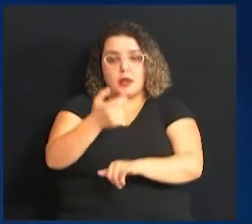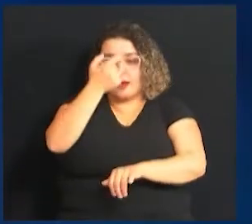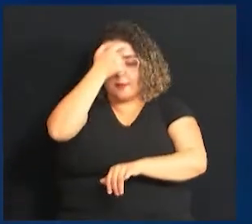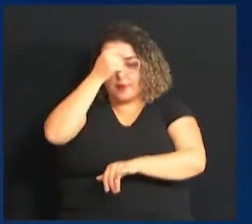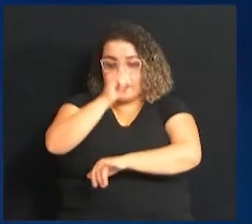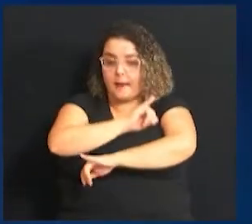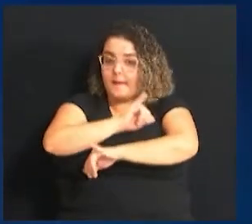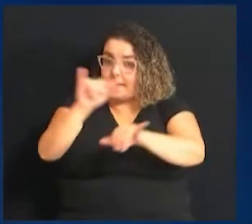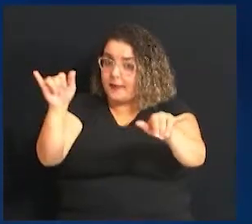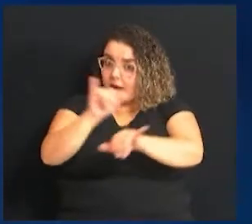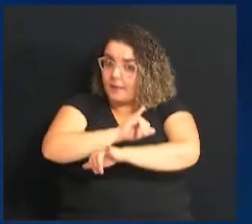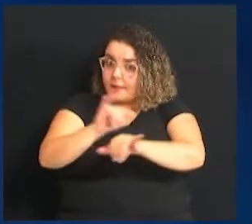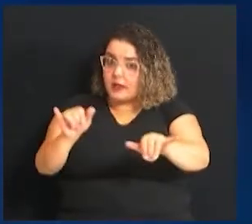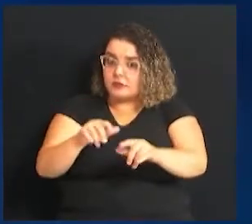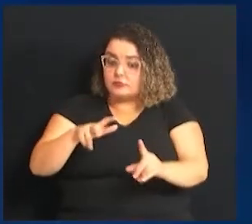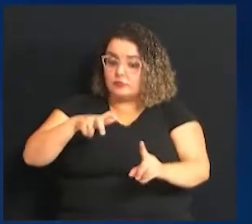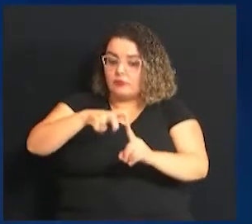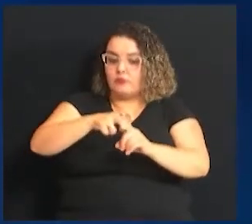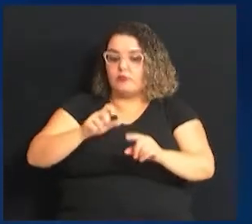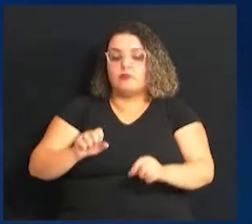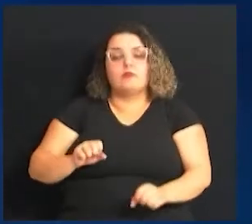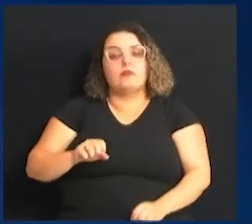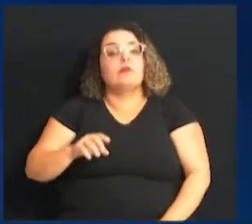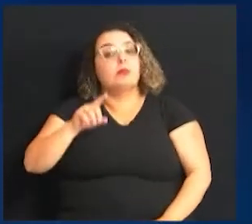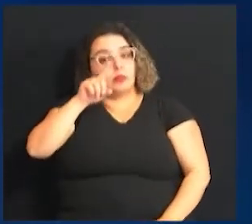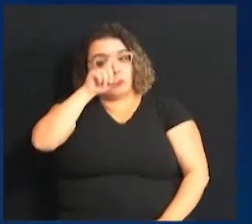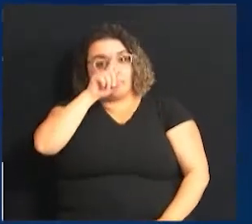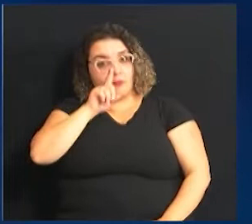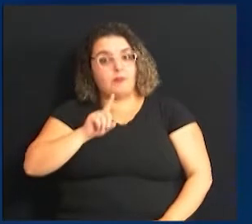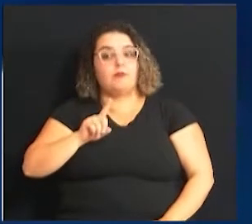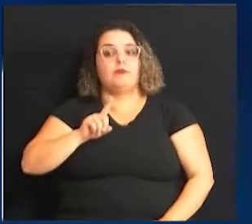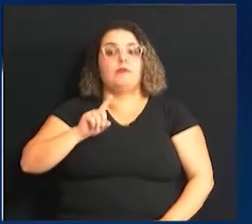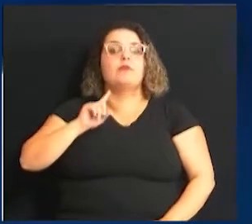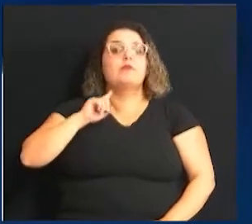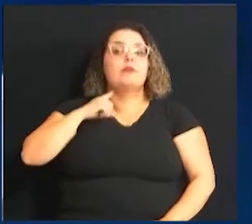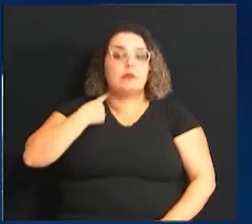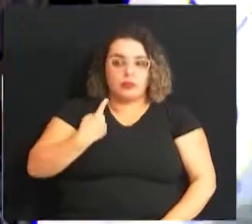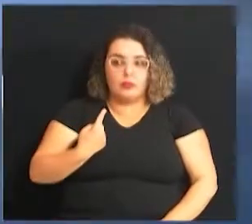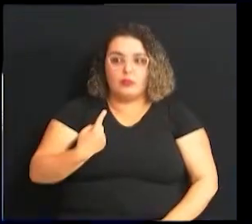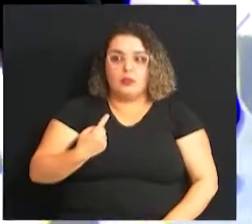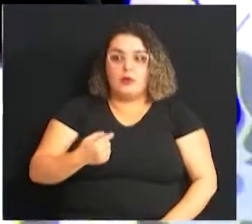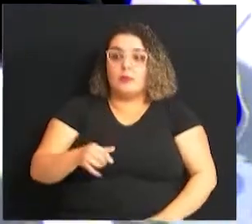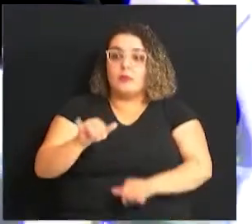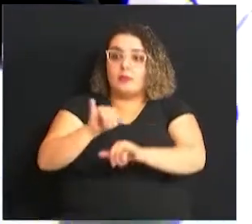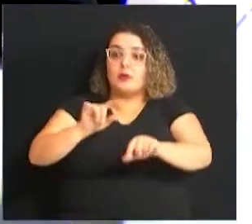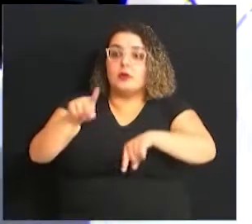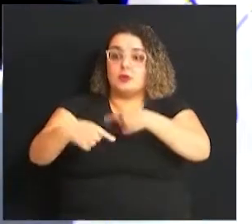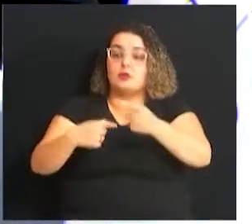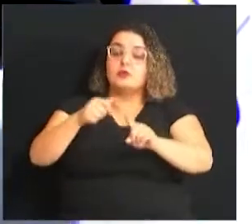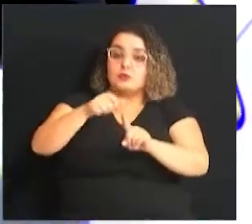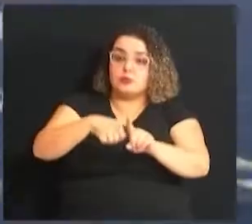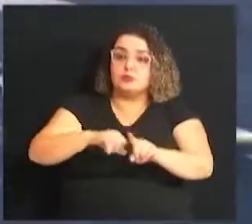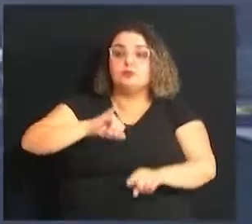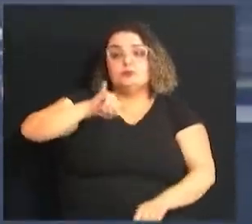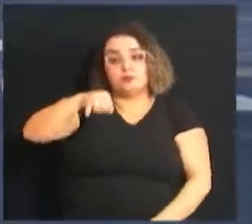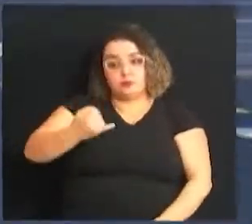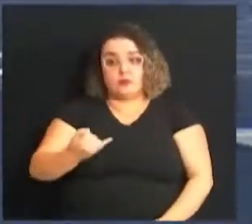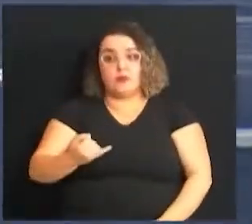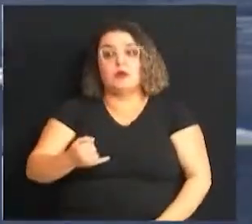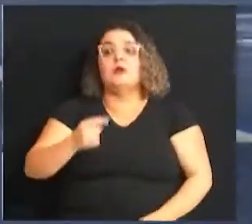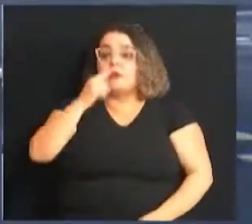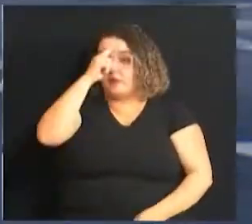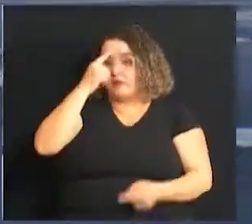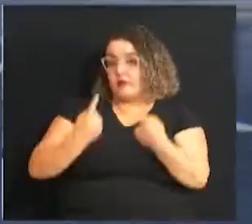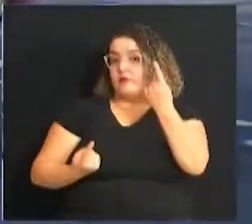de conscientização sobre acidentes de trânsito, o Maio Amarelo, seja intensificada em outros meses, como